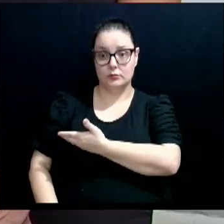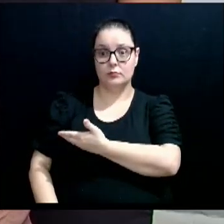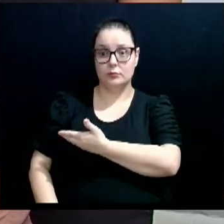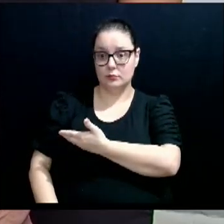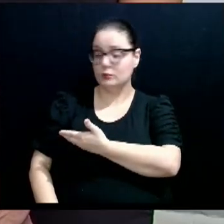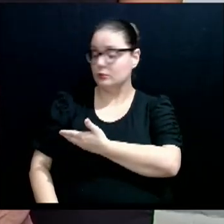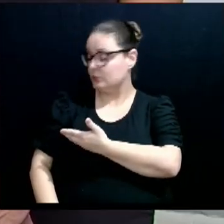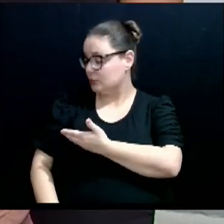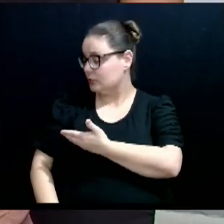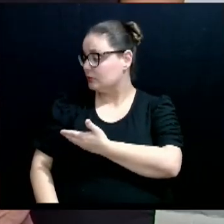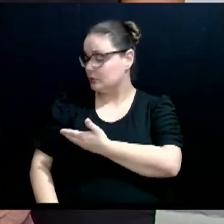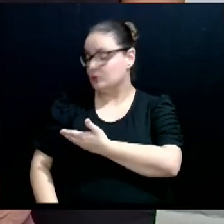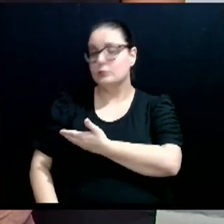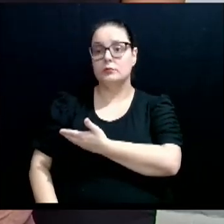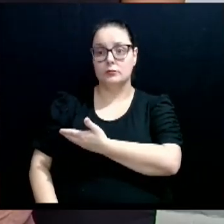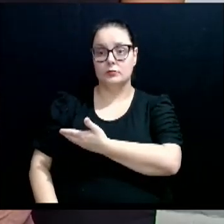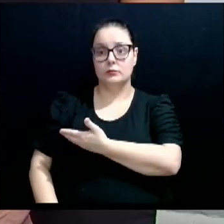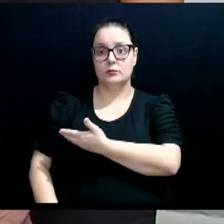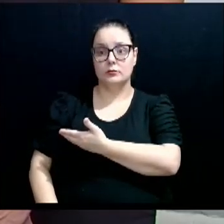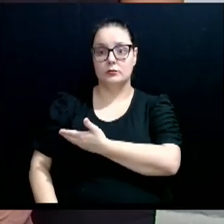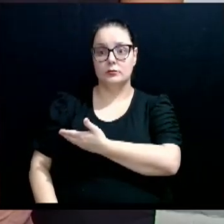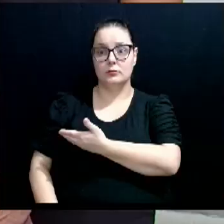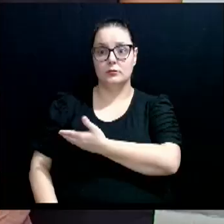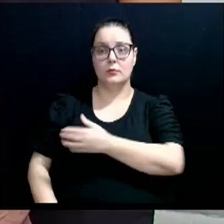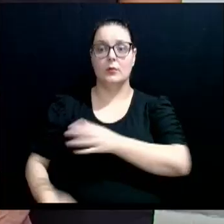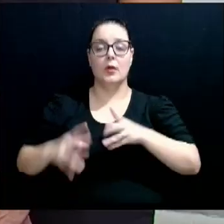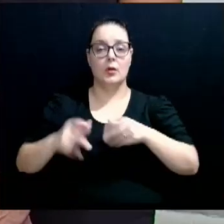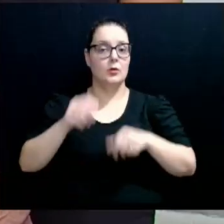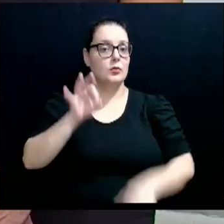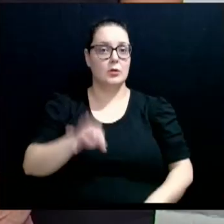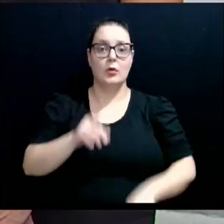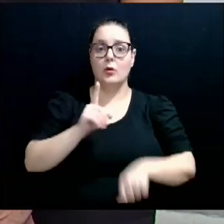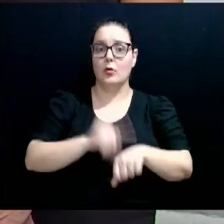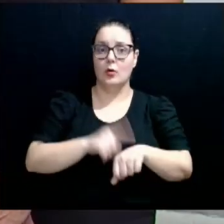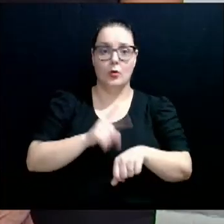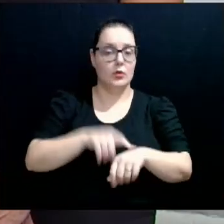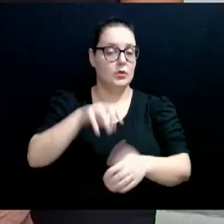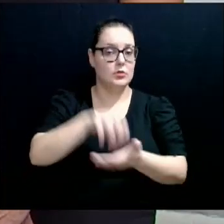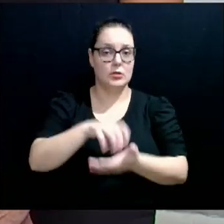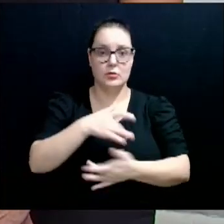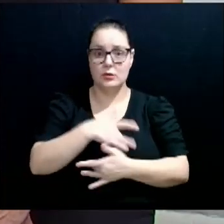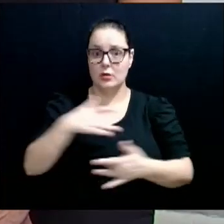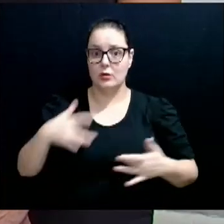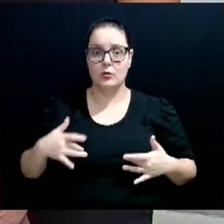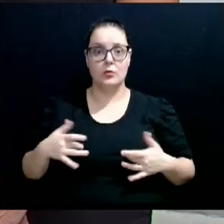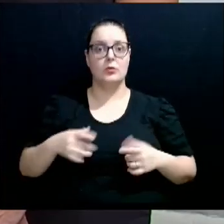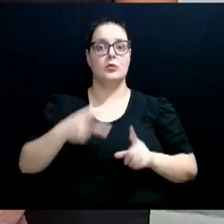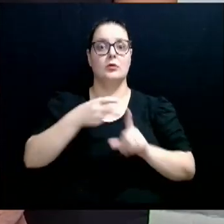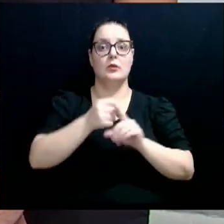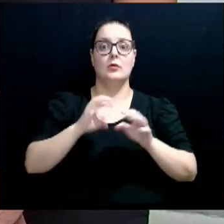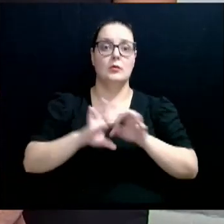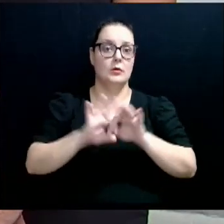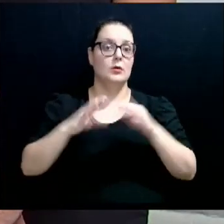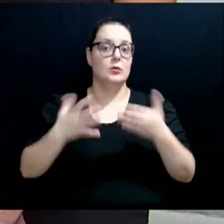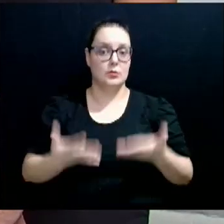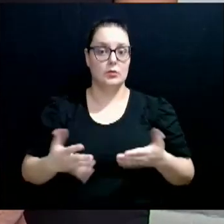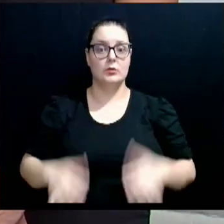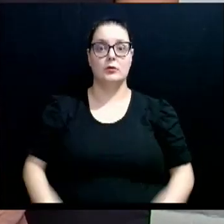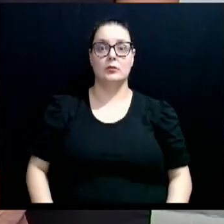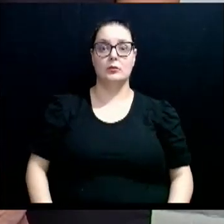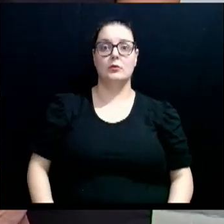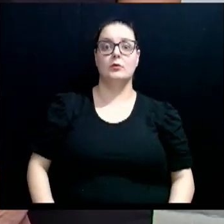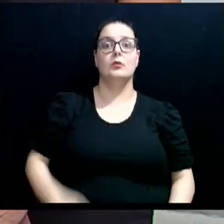vacina.campinas.sp.gov.br, que lá tem tudo certinho, os horários do centro de saúde, as vacinas disponíveis, tudo lá. Então, mais uma vez,